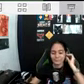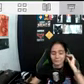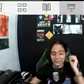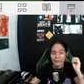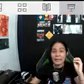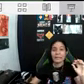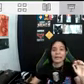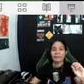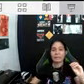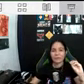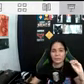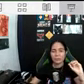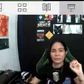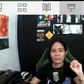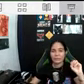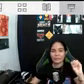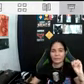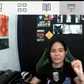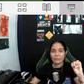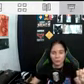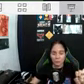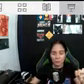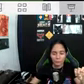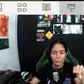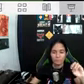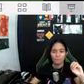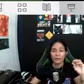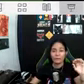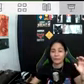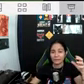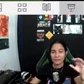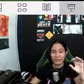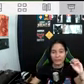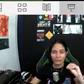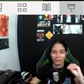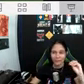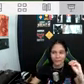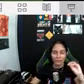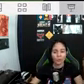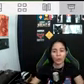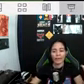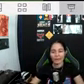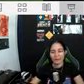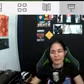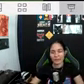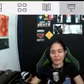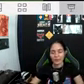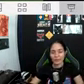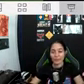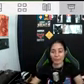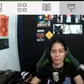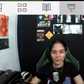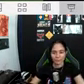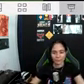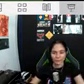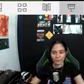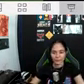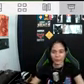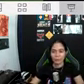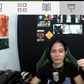defeito. E aí, vamos supor que você vai fazer um estudo. Você não está querendo comparar